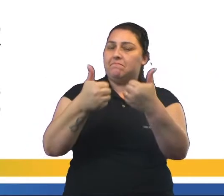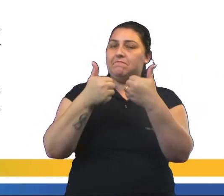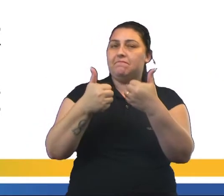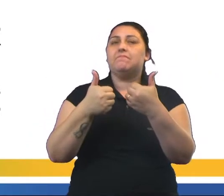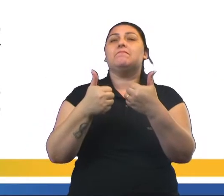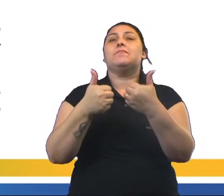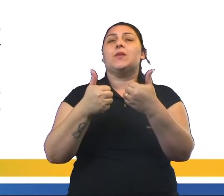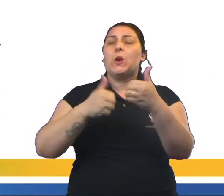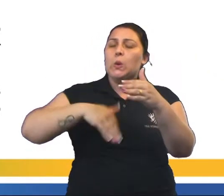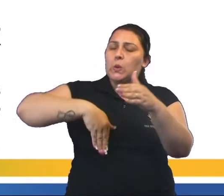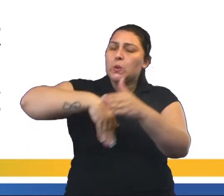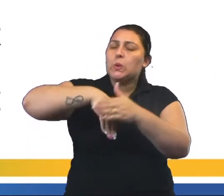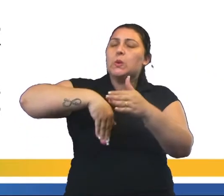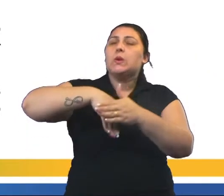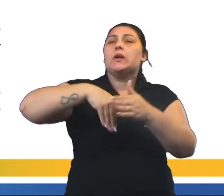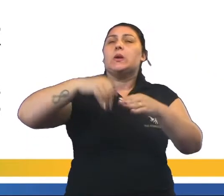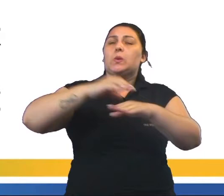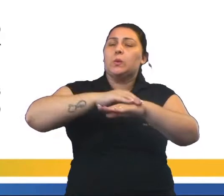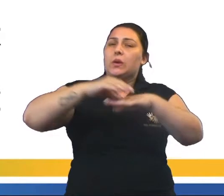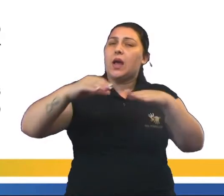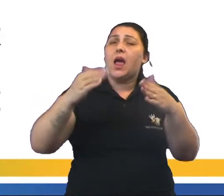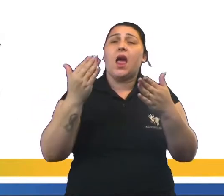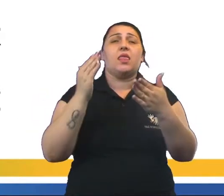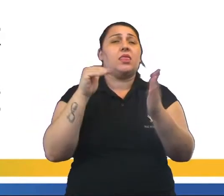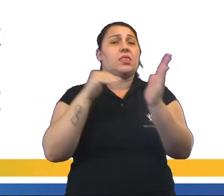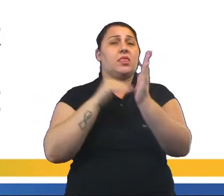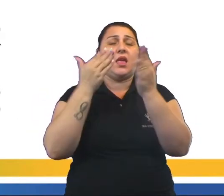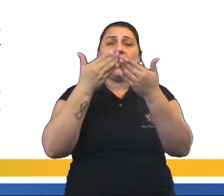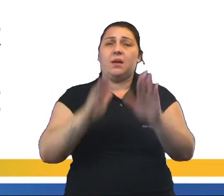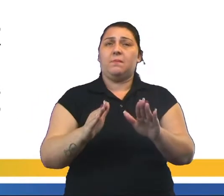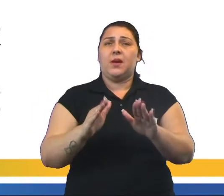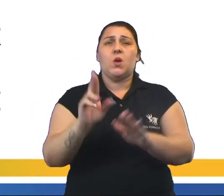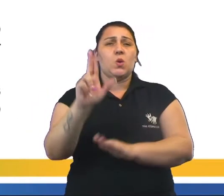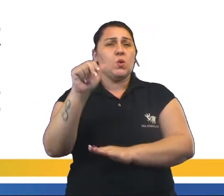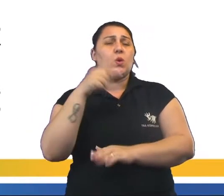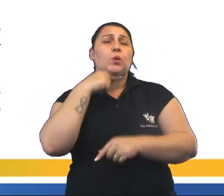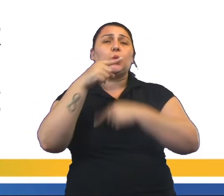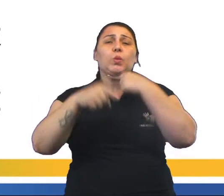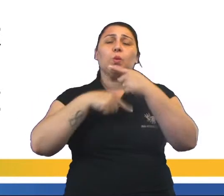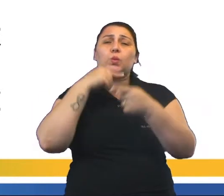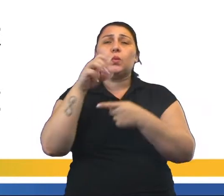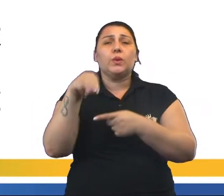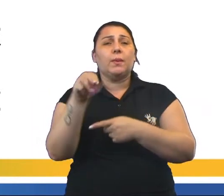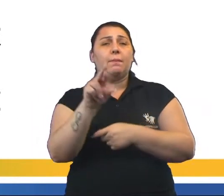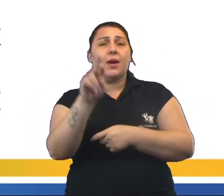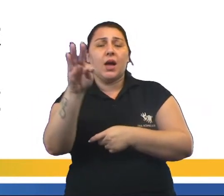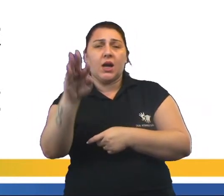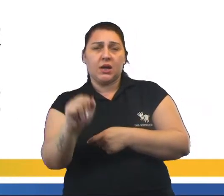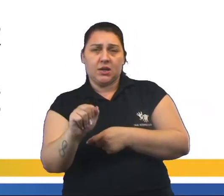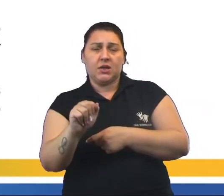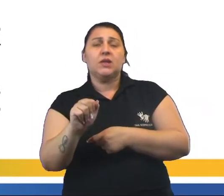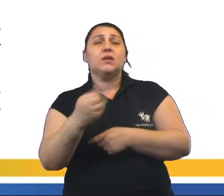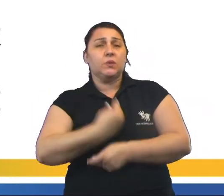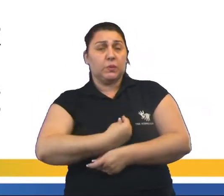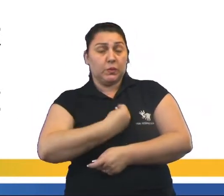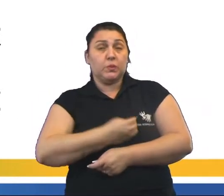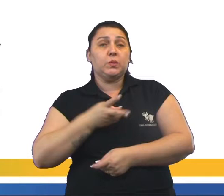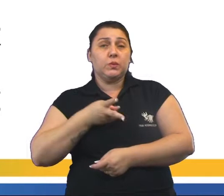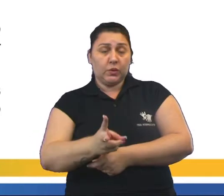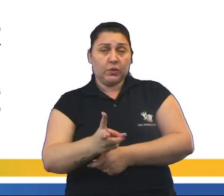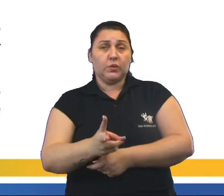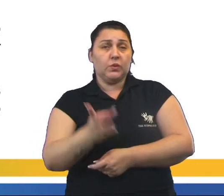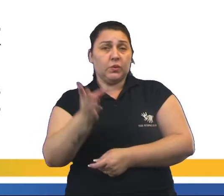E eu joguei com a chuteira maior que meu pé até acabar. Você nunca teve dúvida, Marta? Era questão de sobrevivência